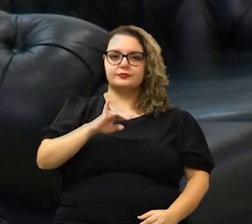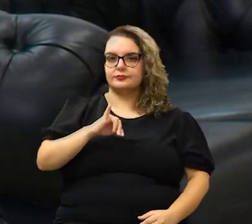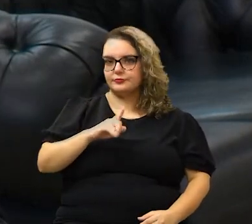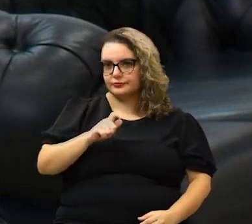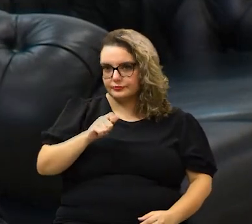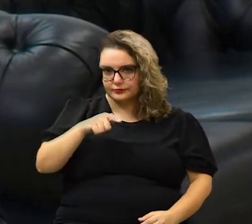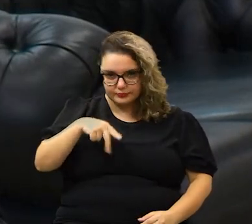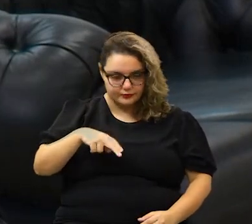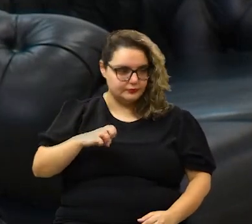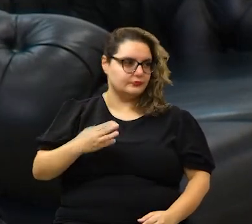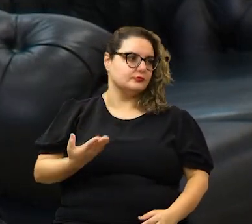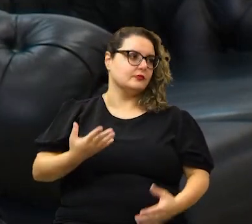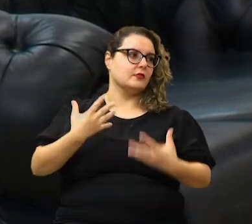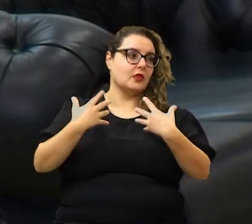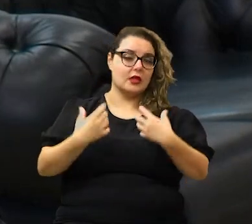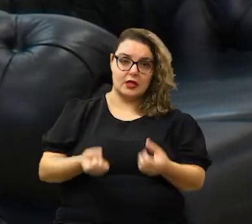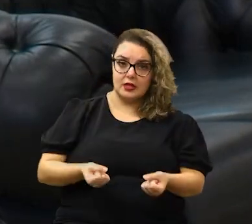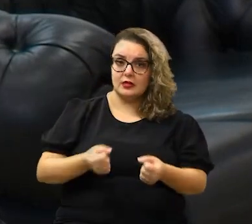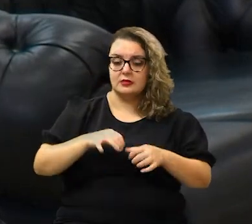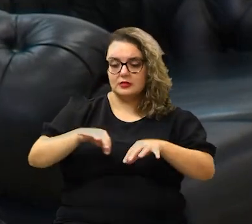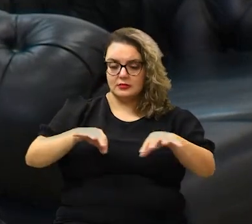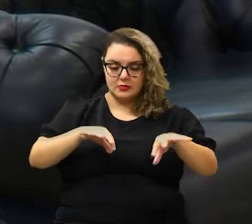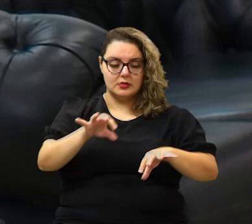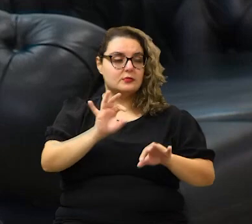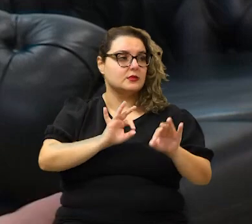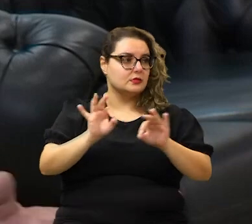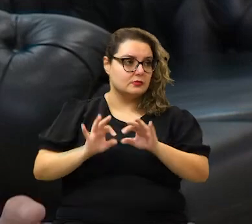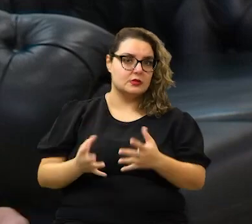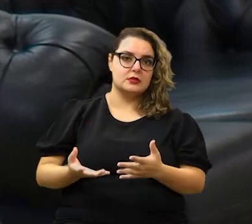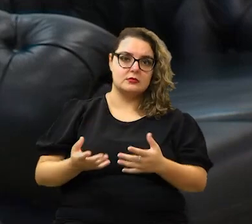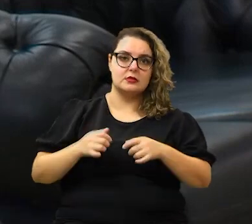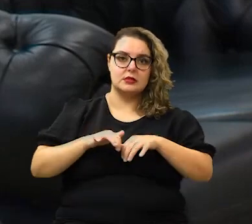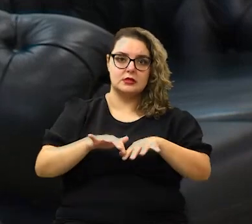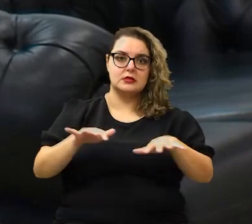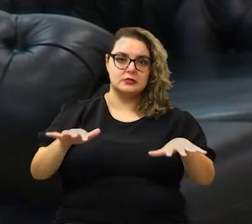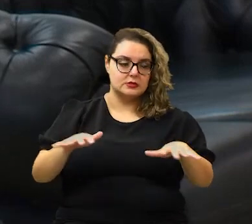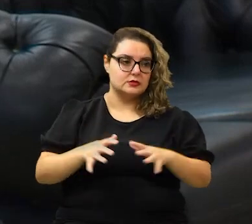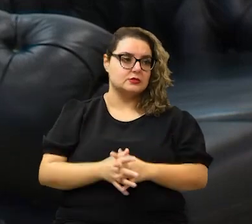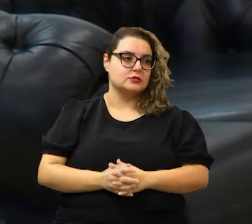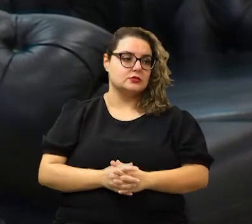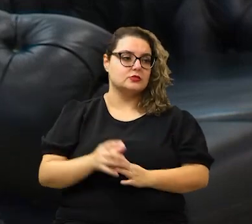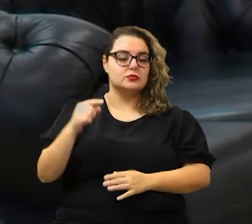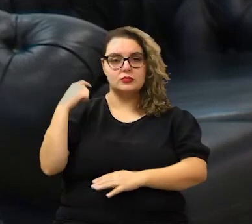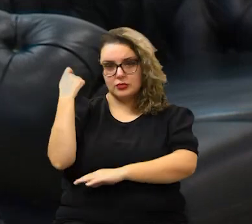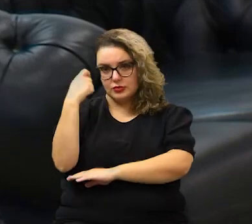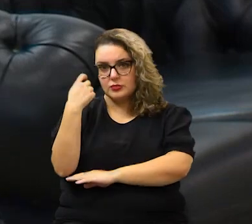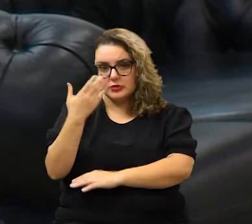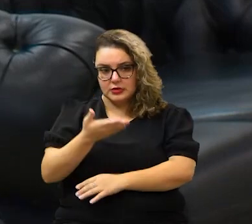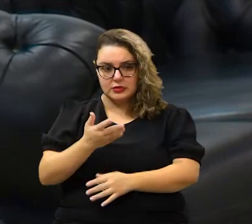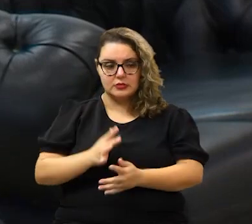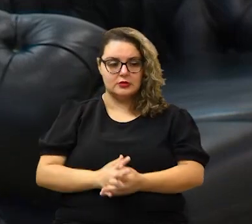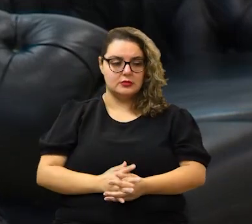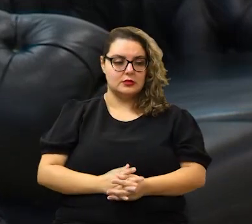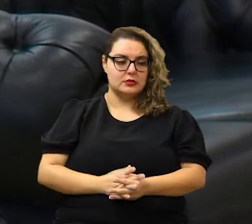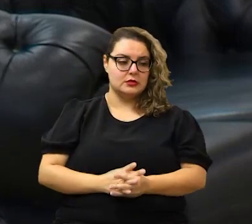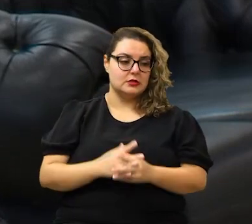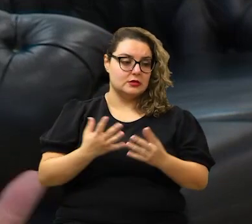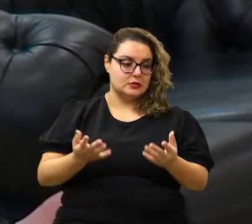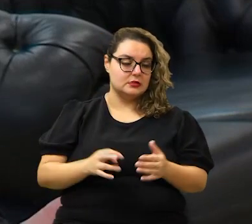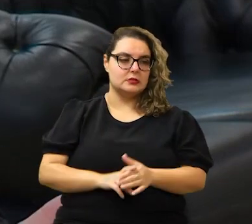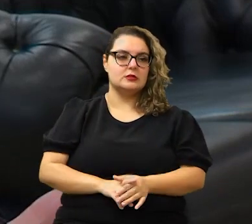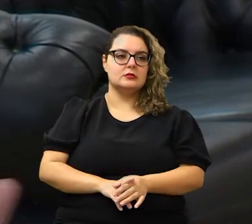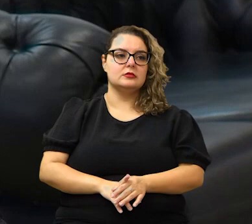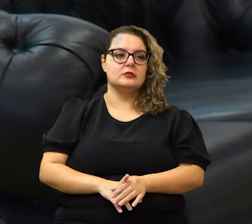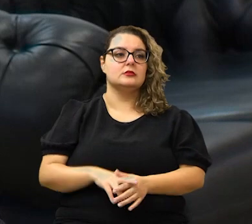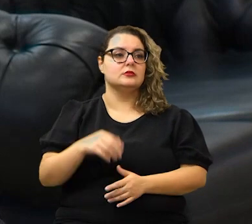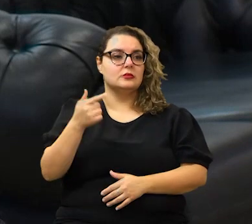na triagem, né, de quem está recebendo, separando e organizando a distribuição lá no Rio Grande do Sul. Então,